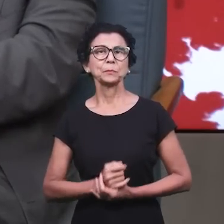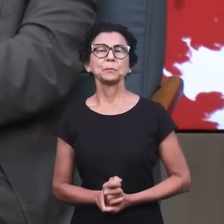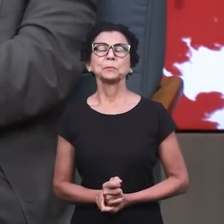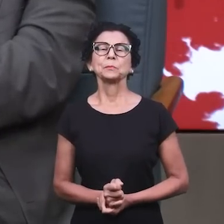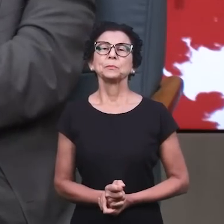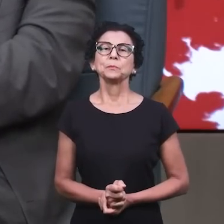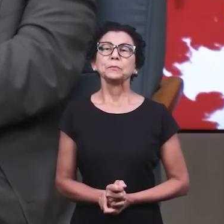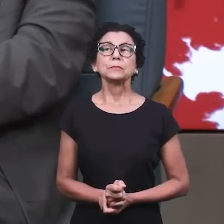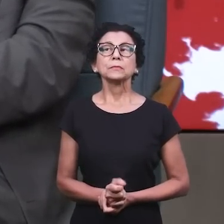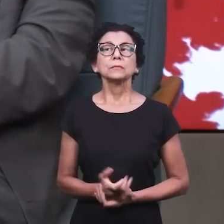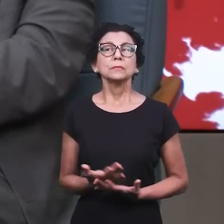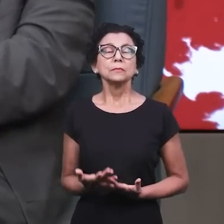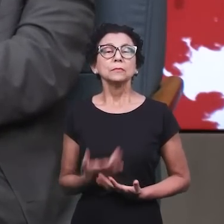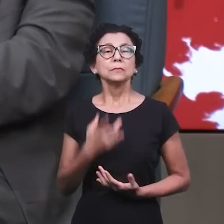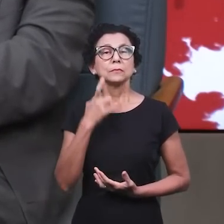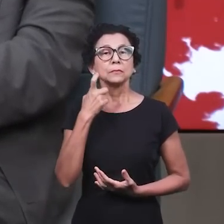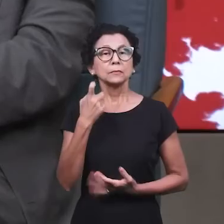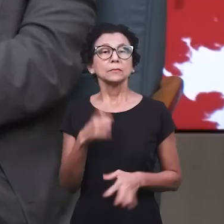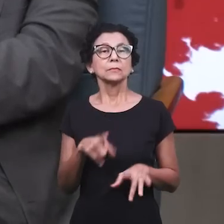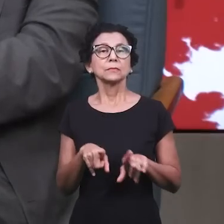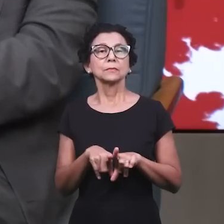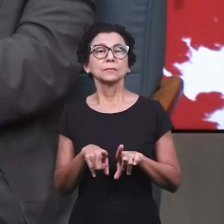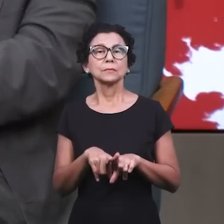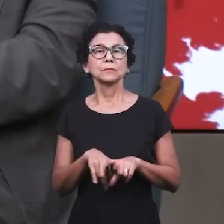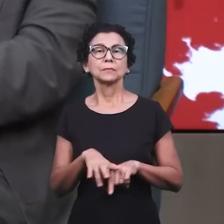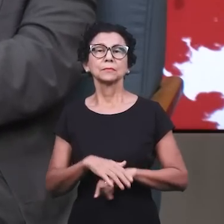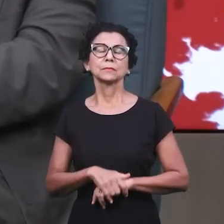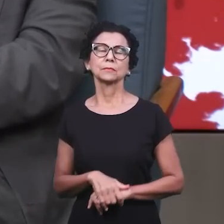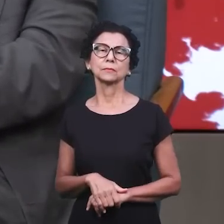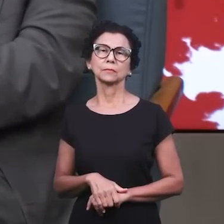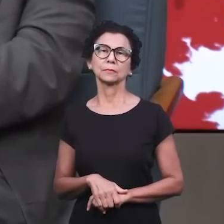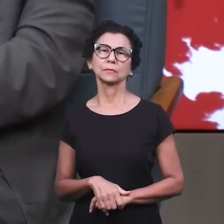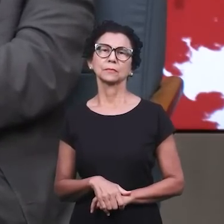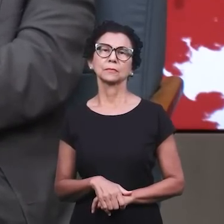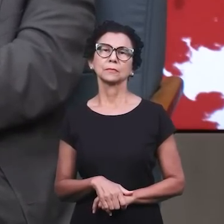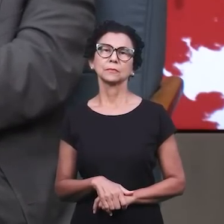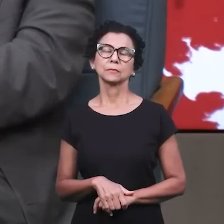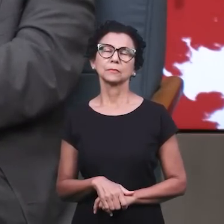Há um momento também interessante